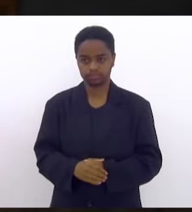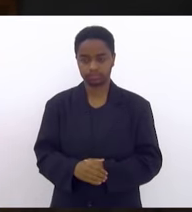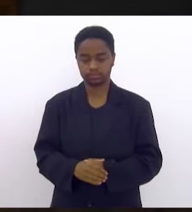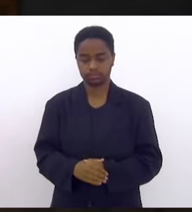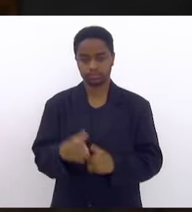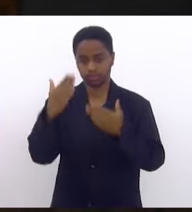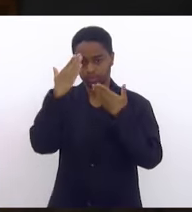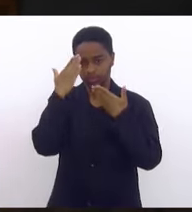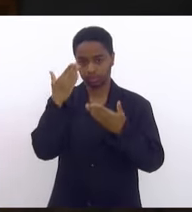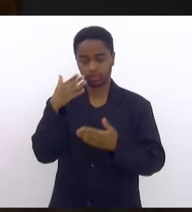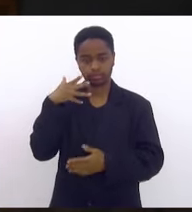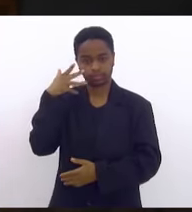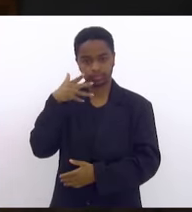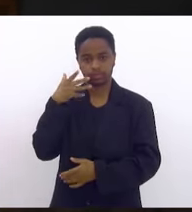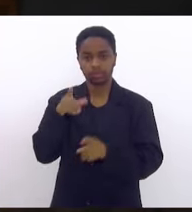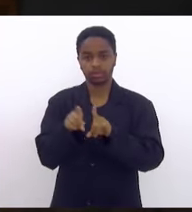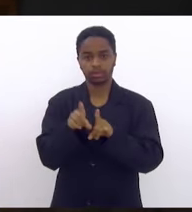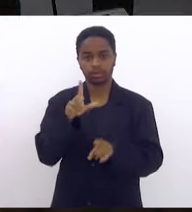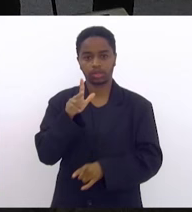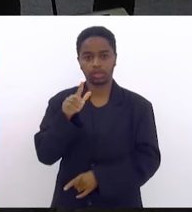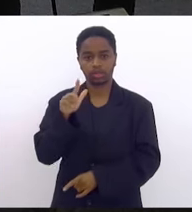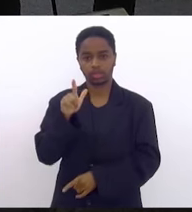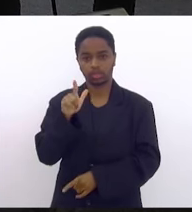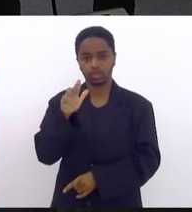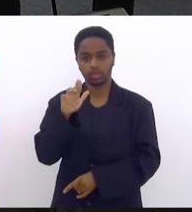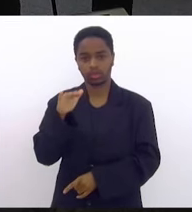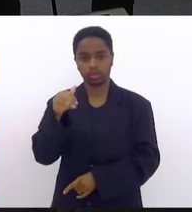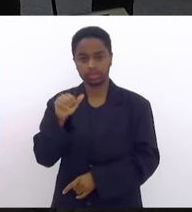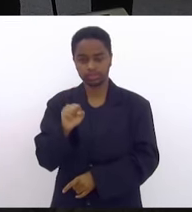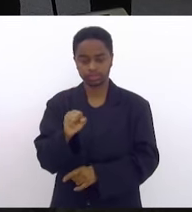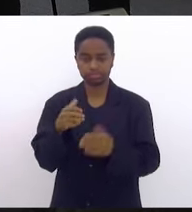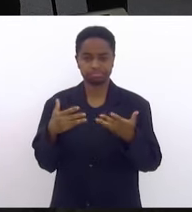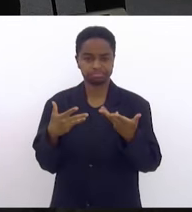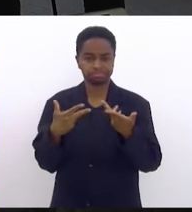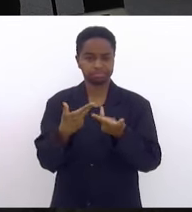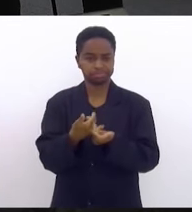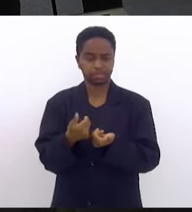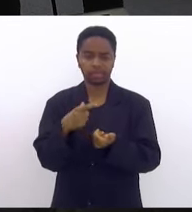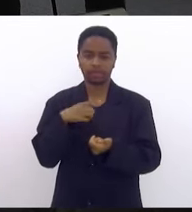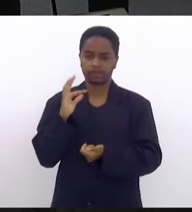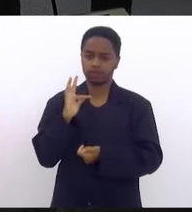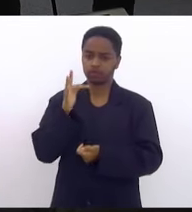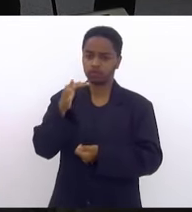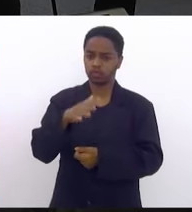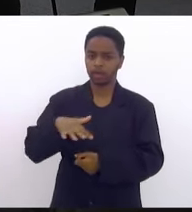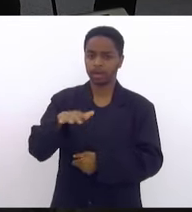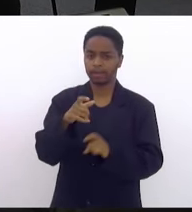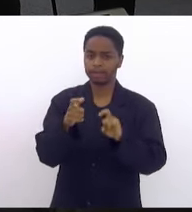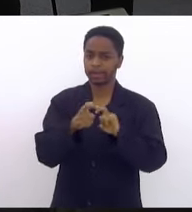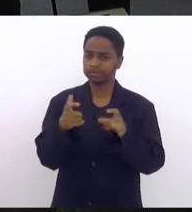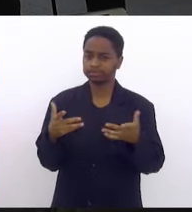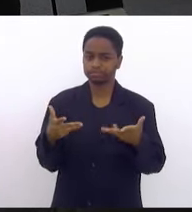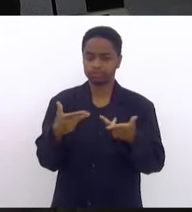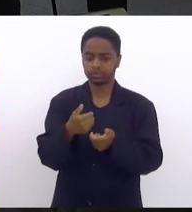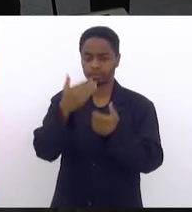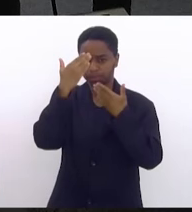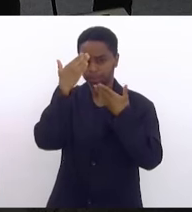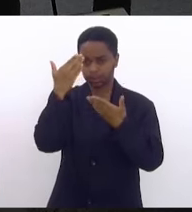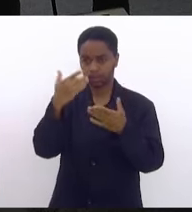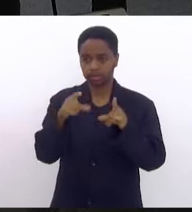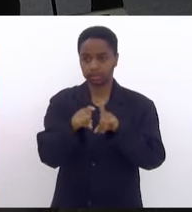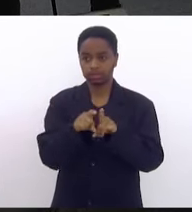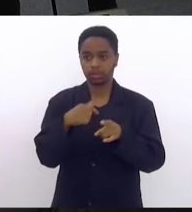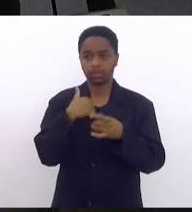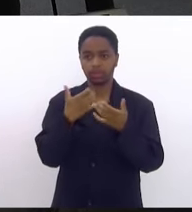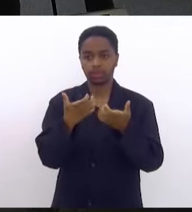pelas palavras, doutor Lucas também, esse jovem brilhante, tem um futuro, tenho certeza, na área médica brilhante, muito obrigado. E eu queria